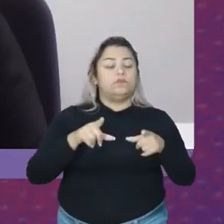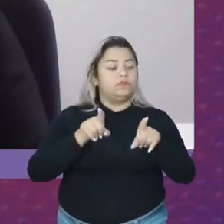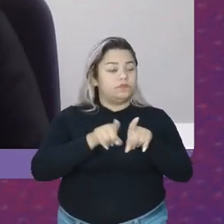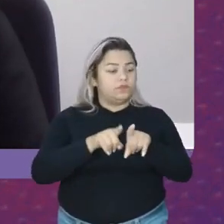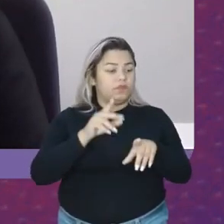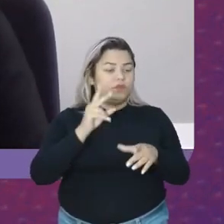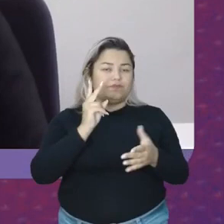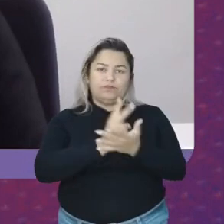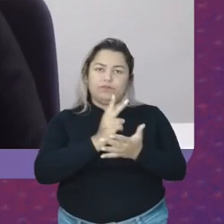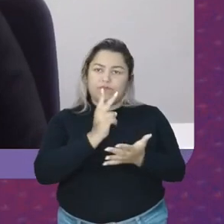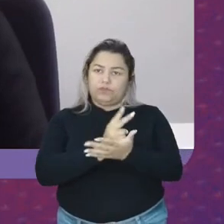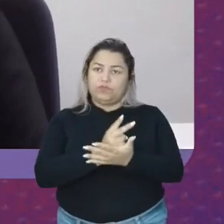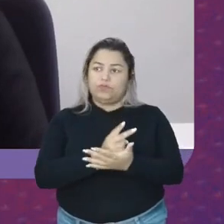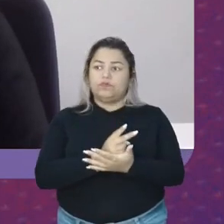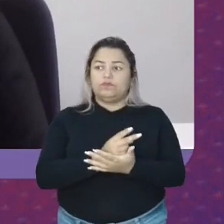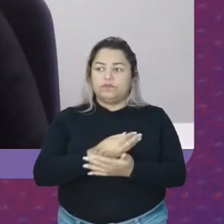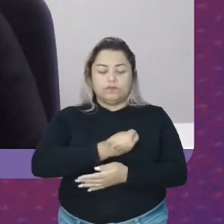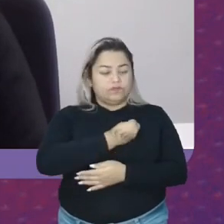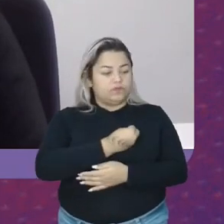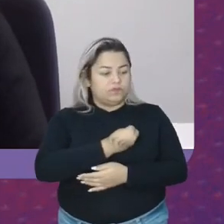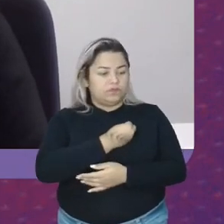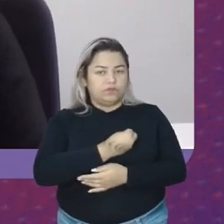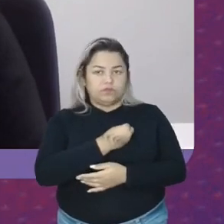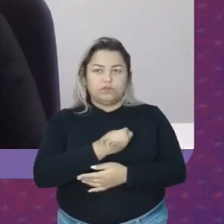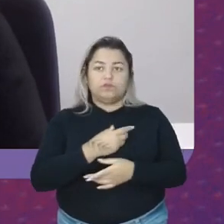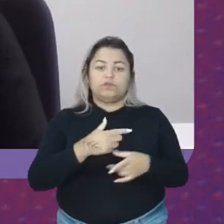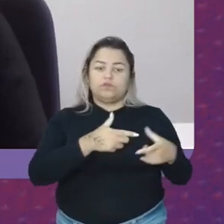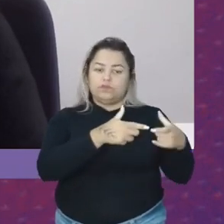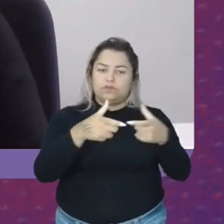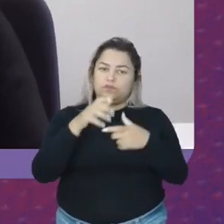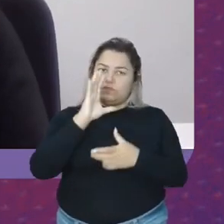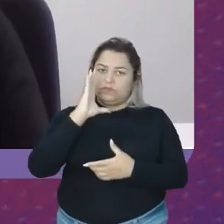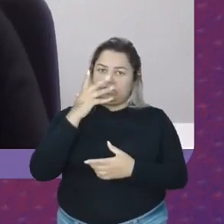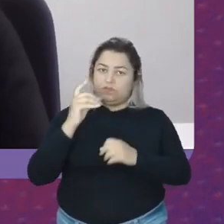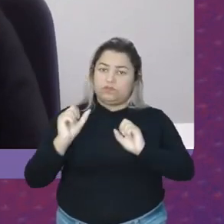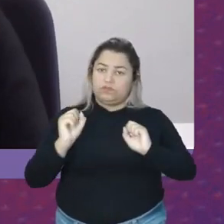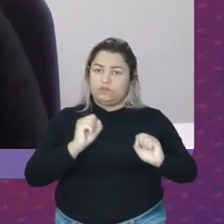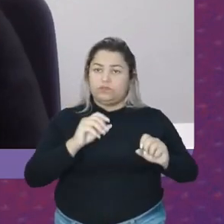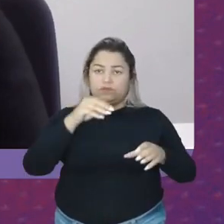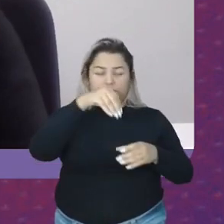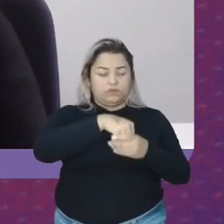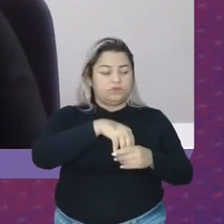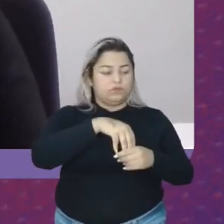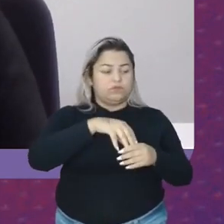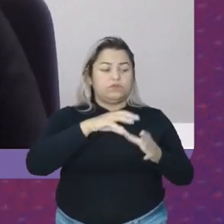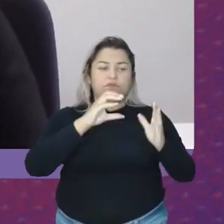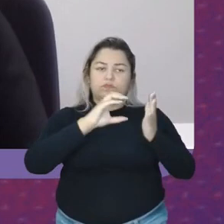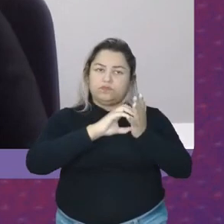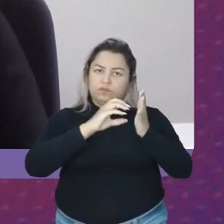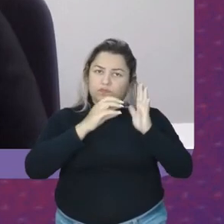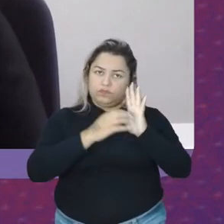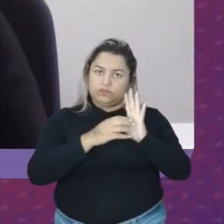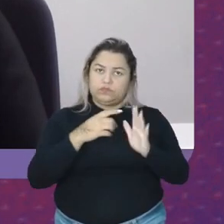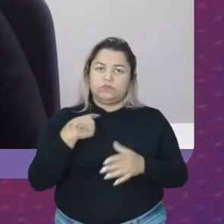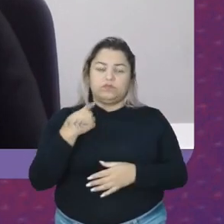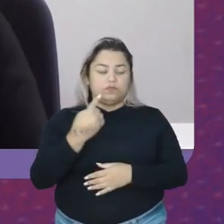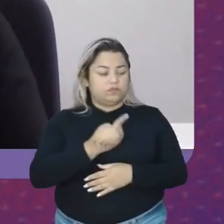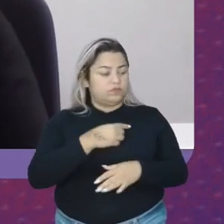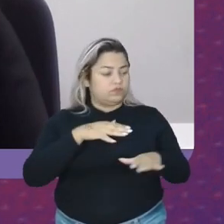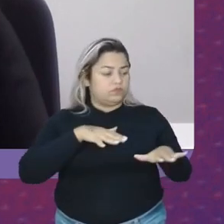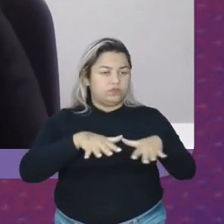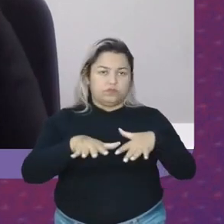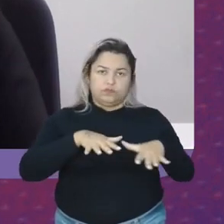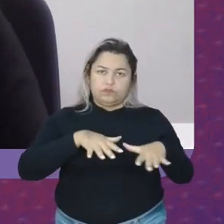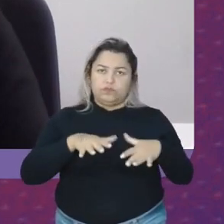muito, né, para a gente estar nos espaços de decisão e poder, desde o nosso partido, desde os nossos